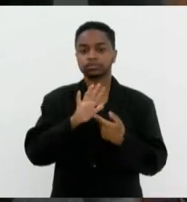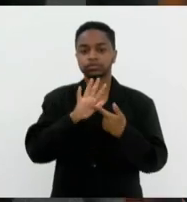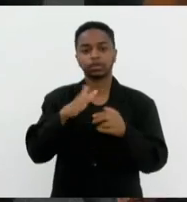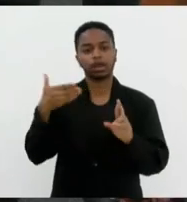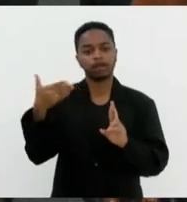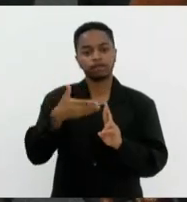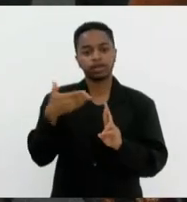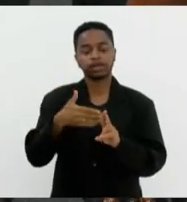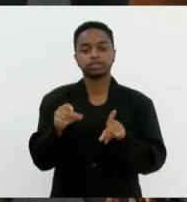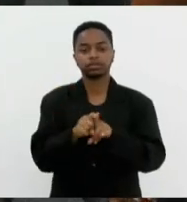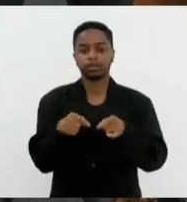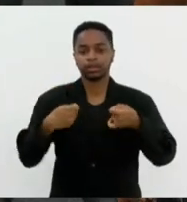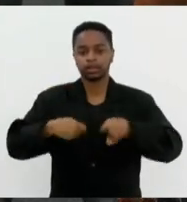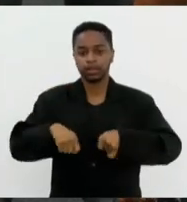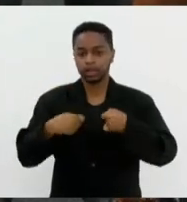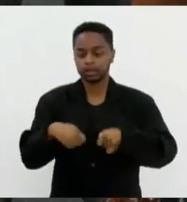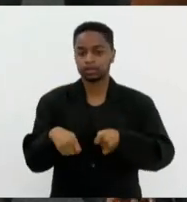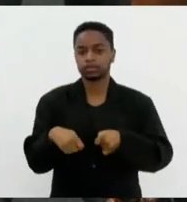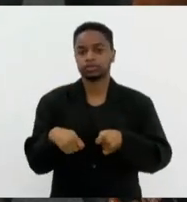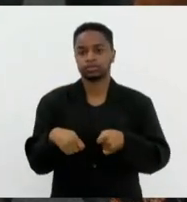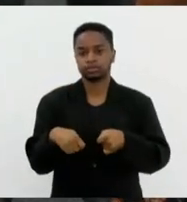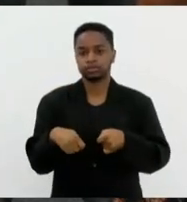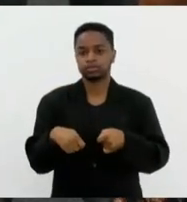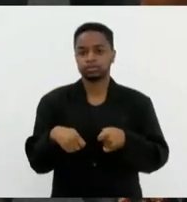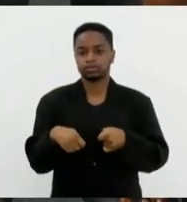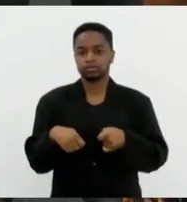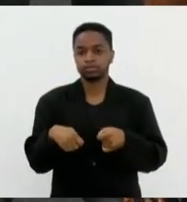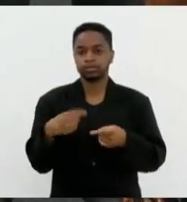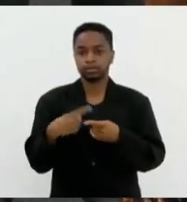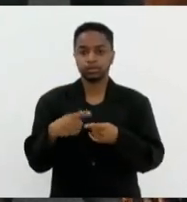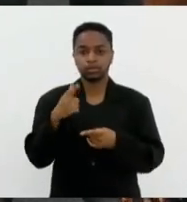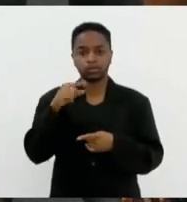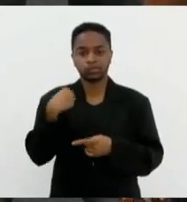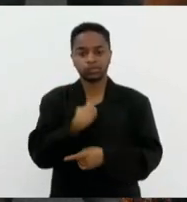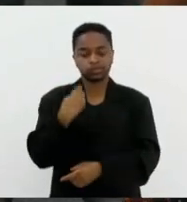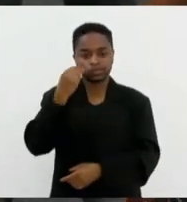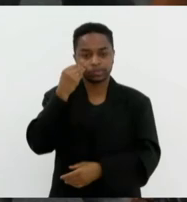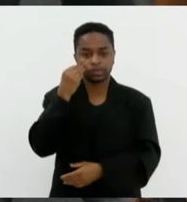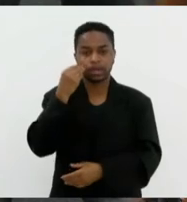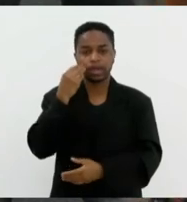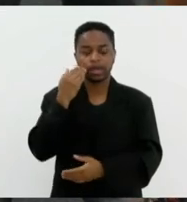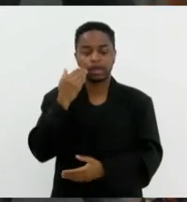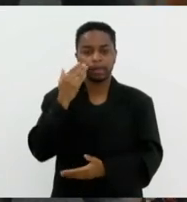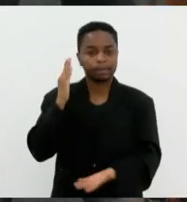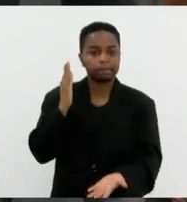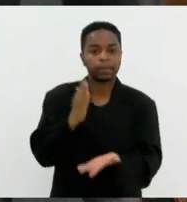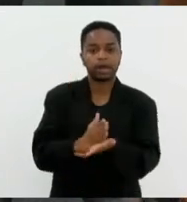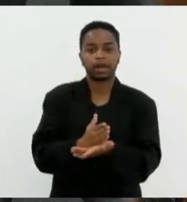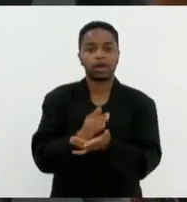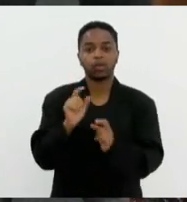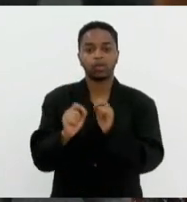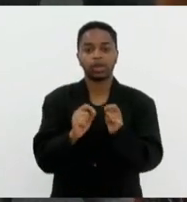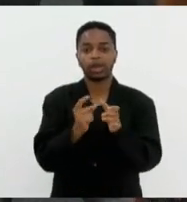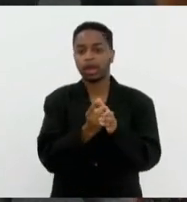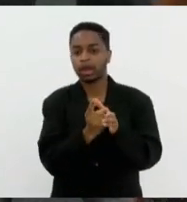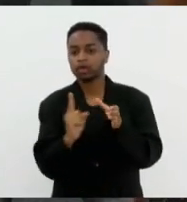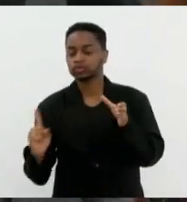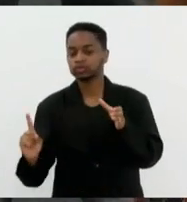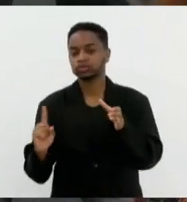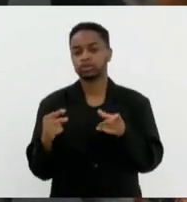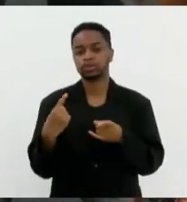e uma necessidade para que a gente venha acabar com esta prática que é a da exclusão, que é a